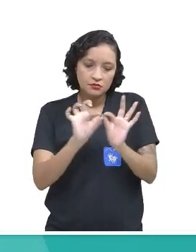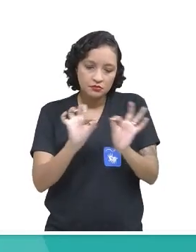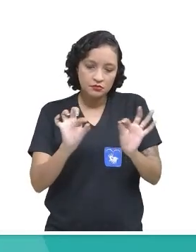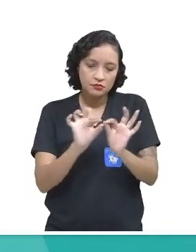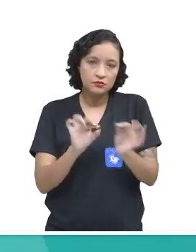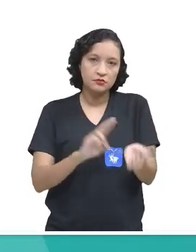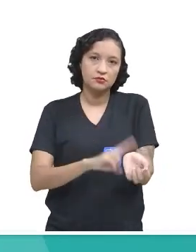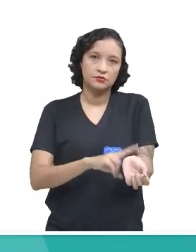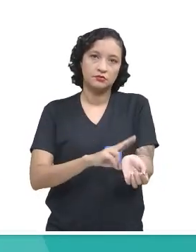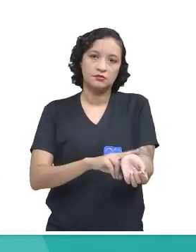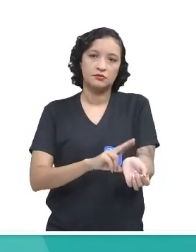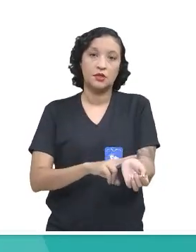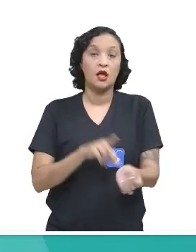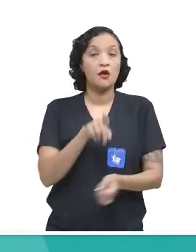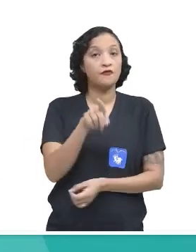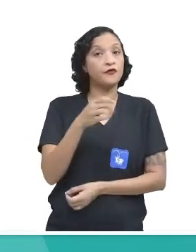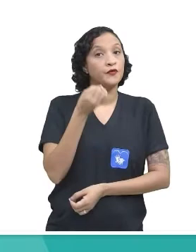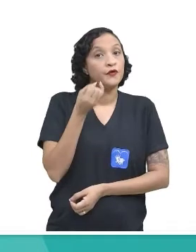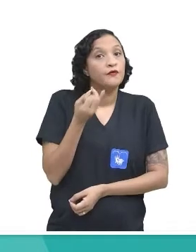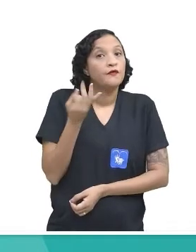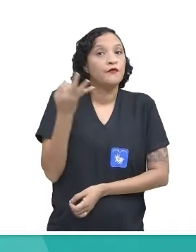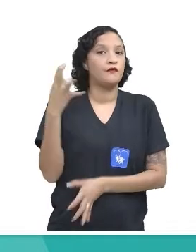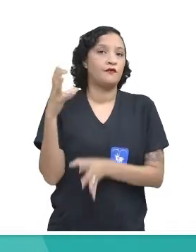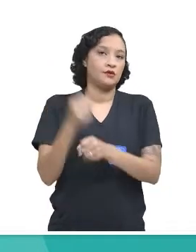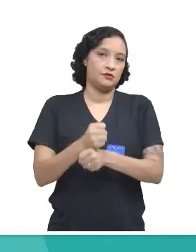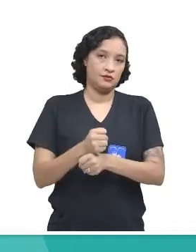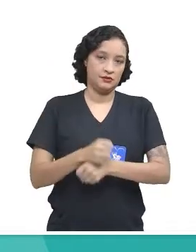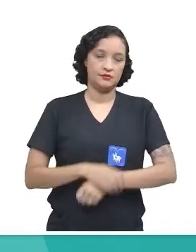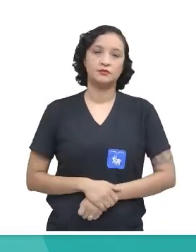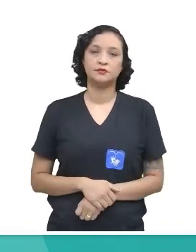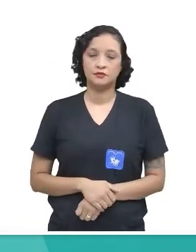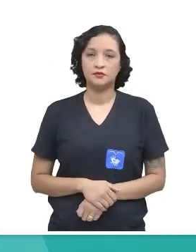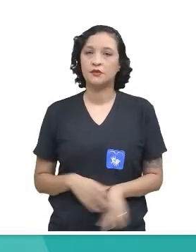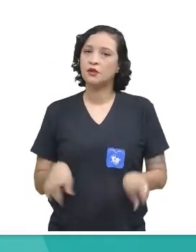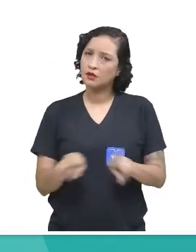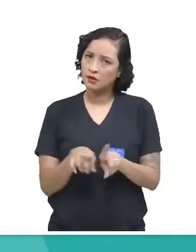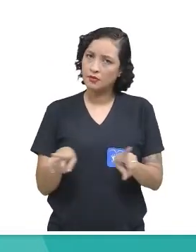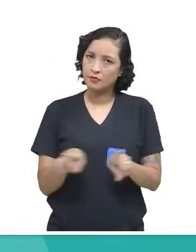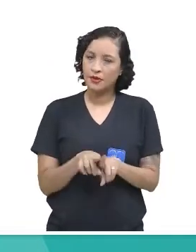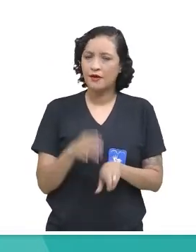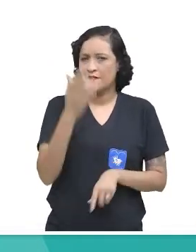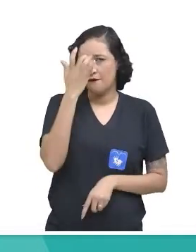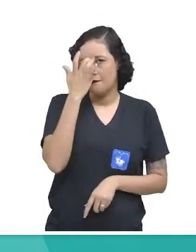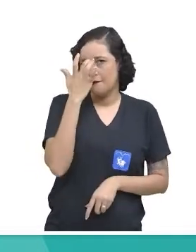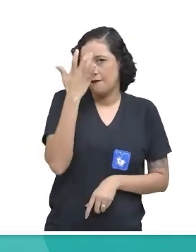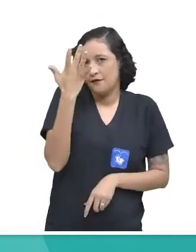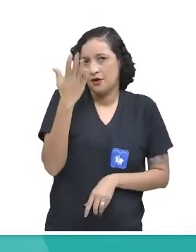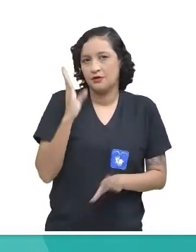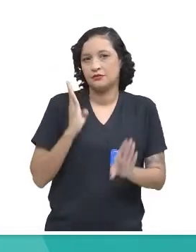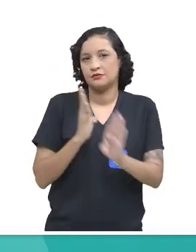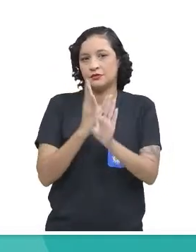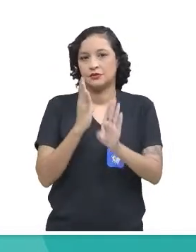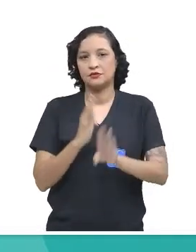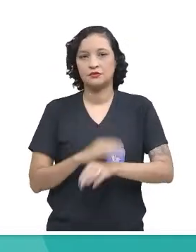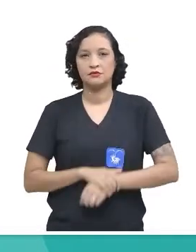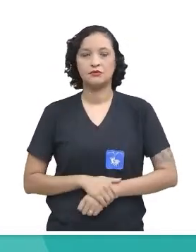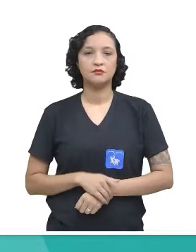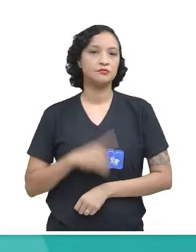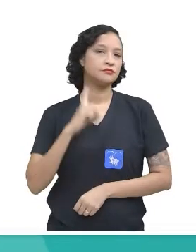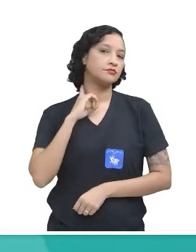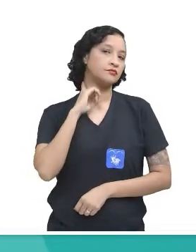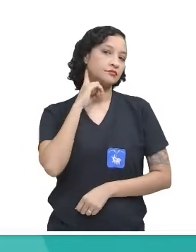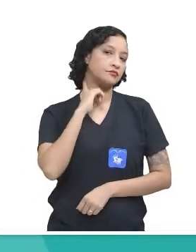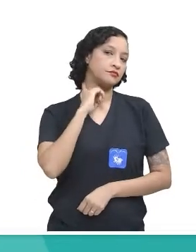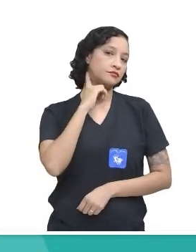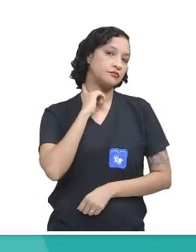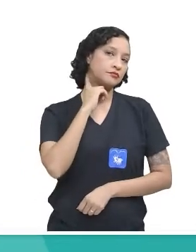vai iniciar essa contagem. Um outro local também fácil é a artéria